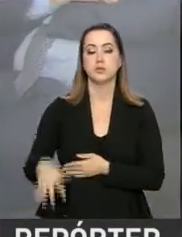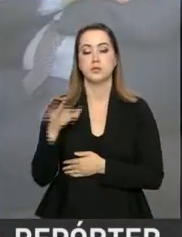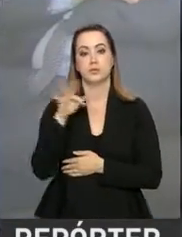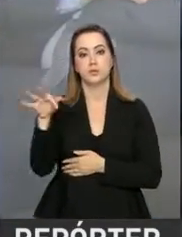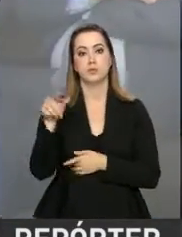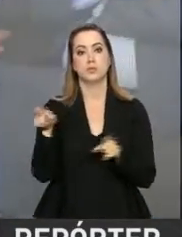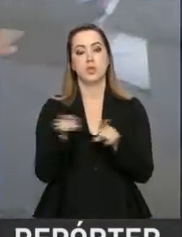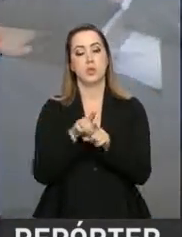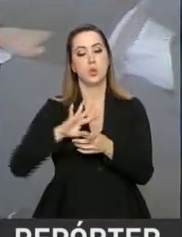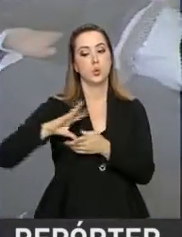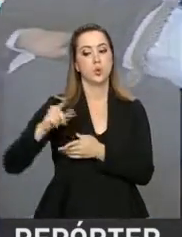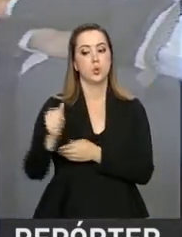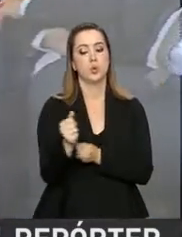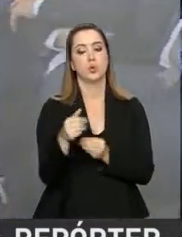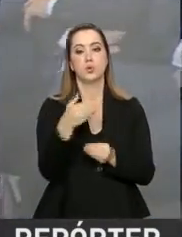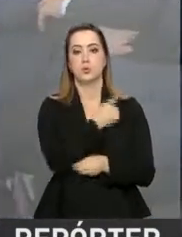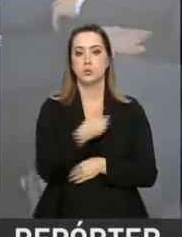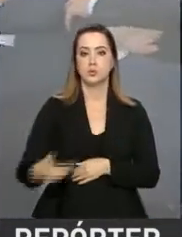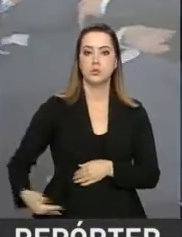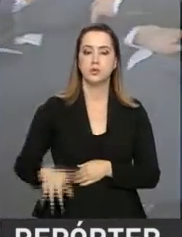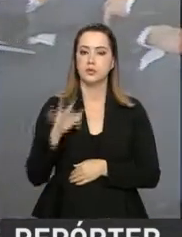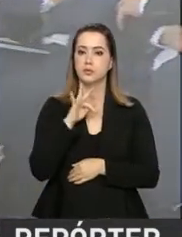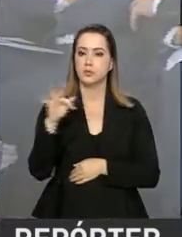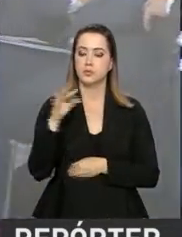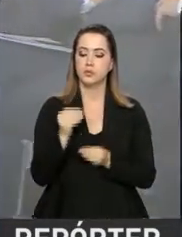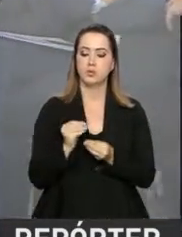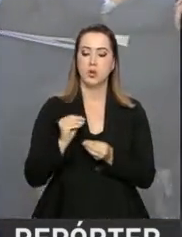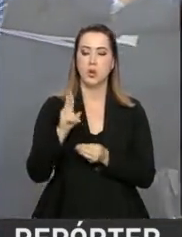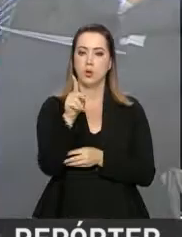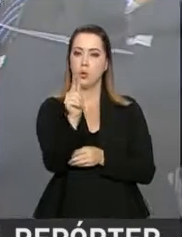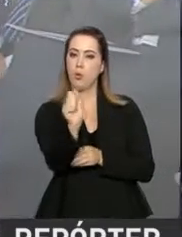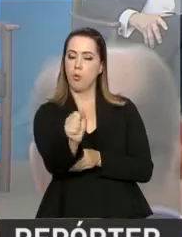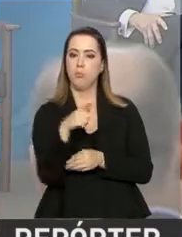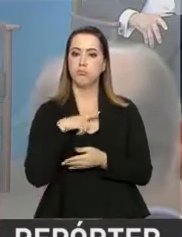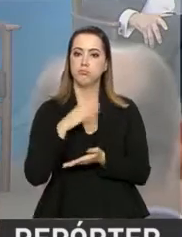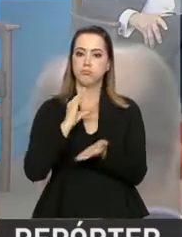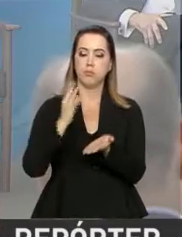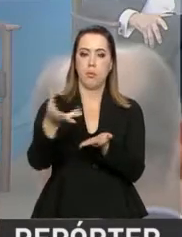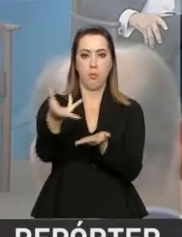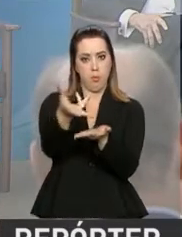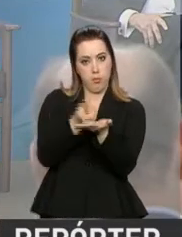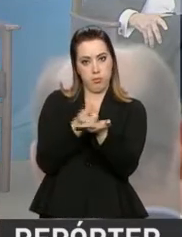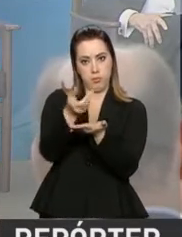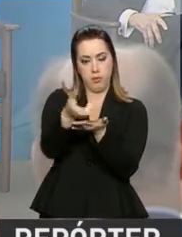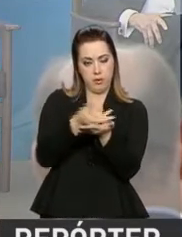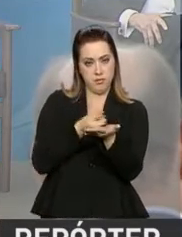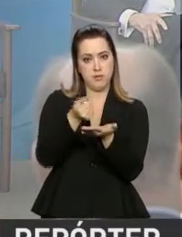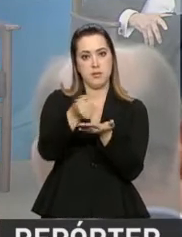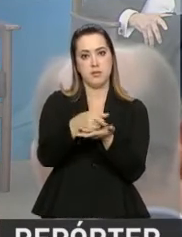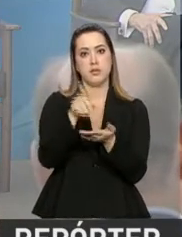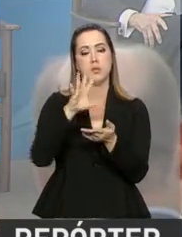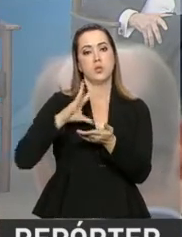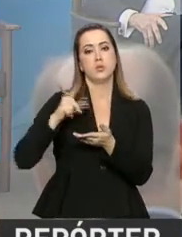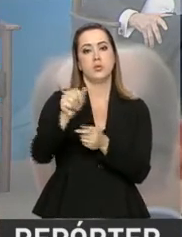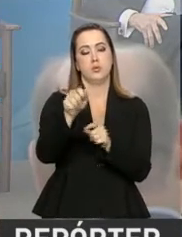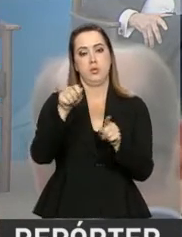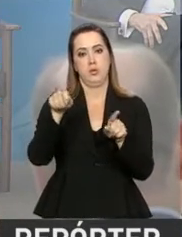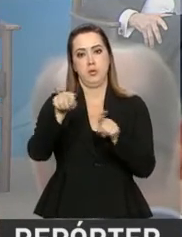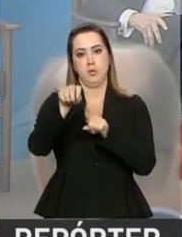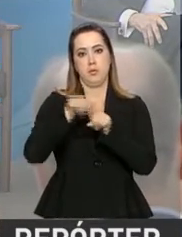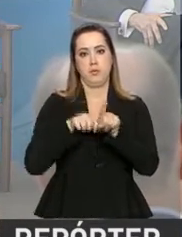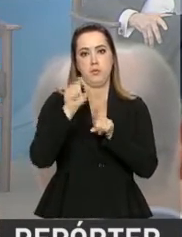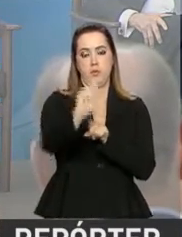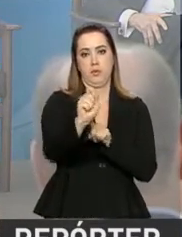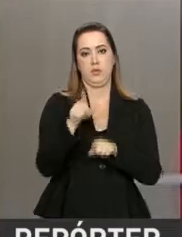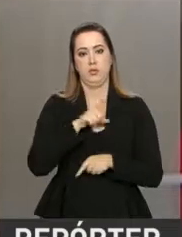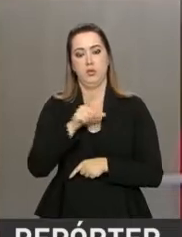esses recursos todas as unidades que operavam sem essa compensação passaram a ter apoio mensal os repasses começam